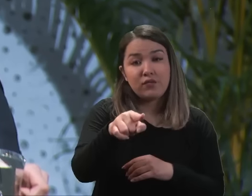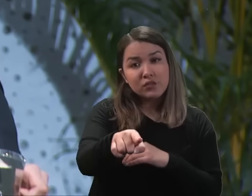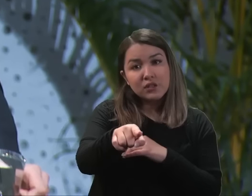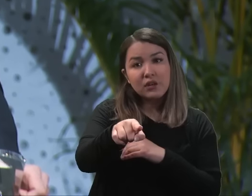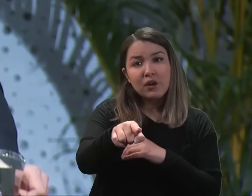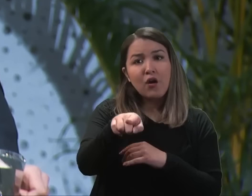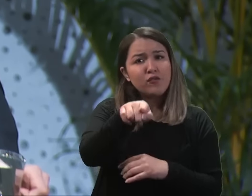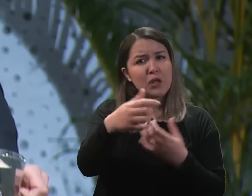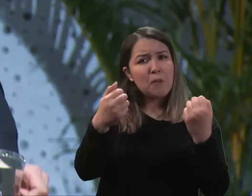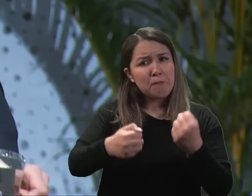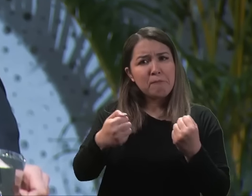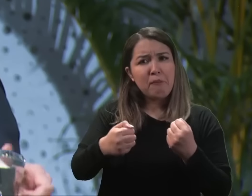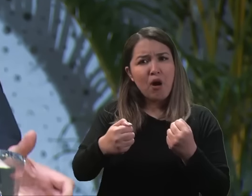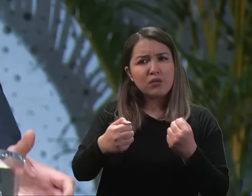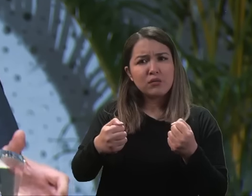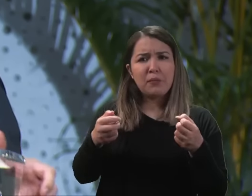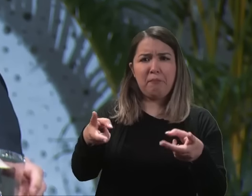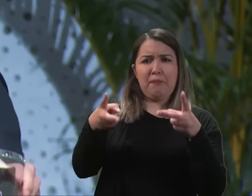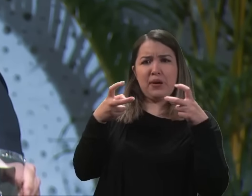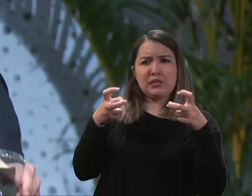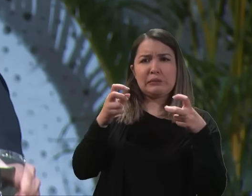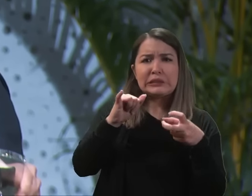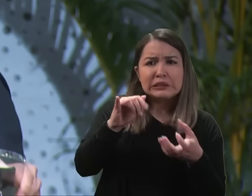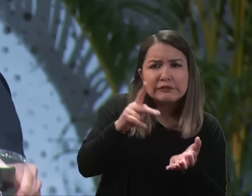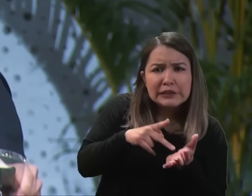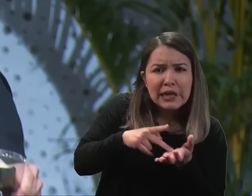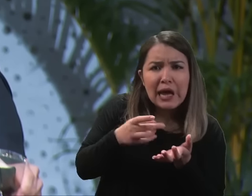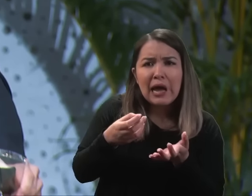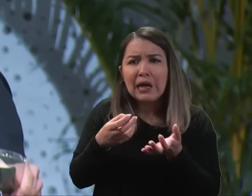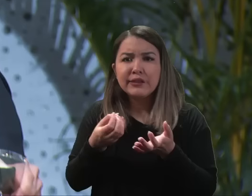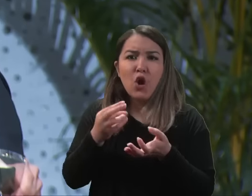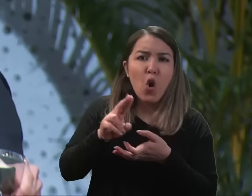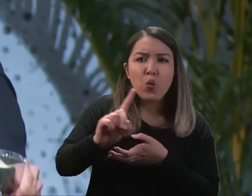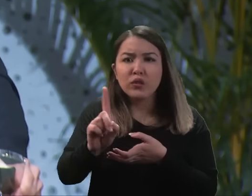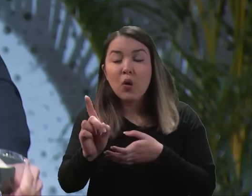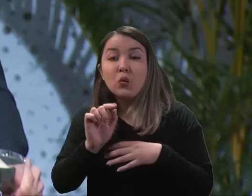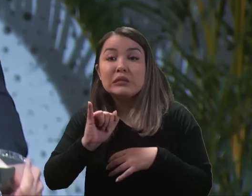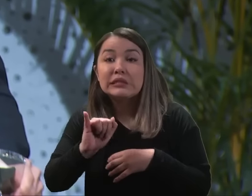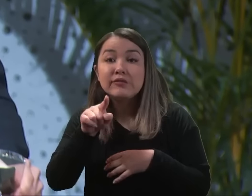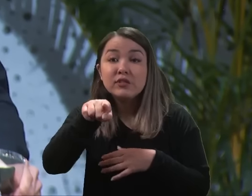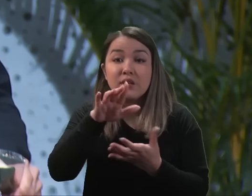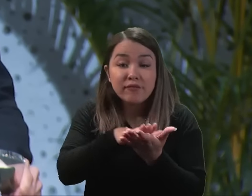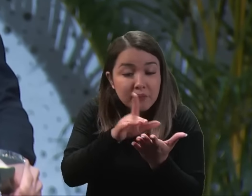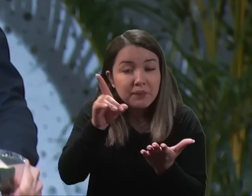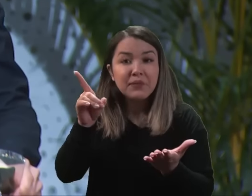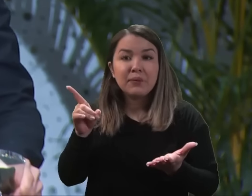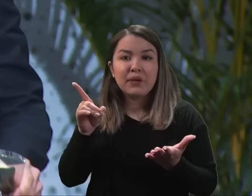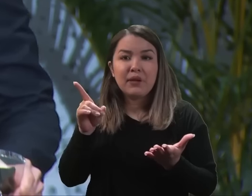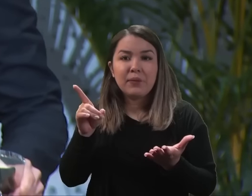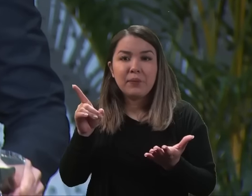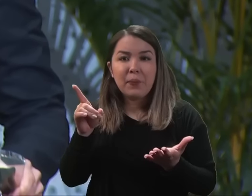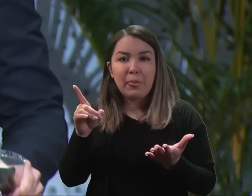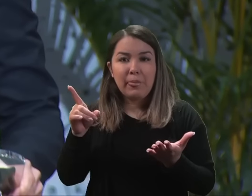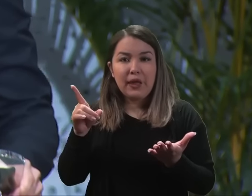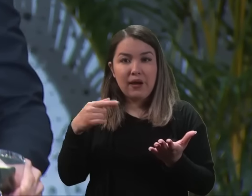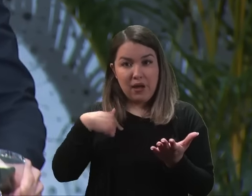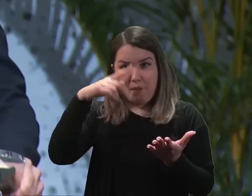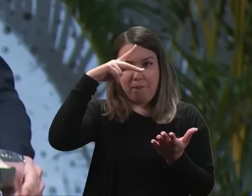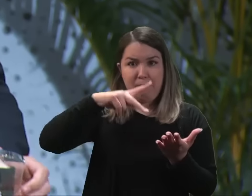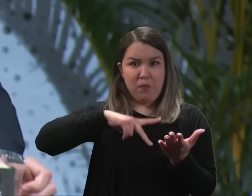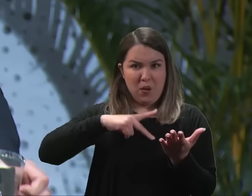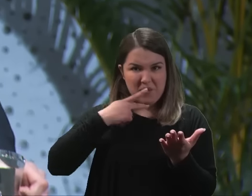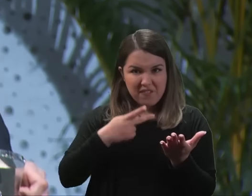de Deus ou não, através da própria verdade que é a palavra do Senhor. Amém? Se eu falarei por mim mesmo ou